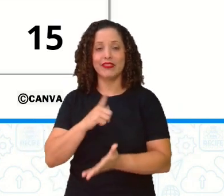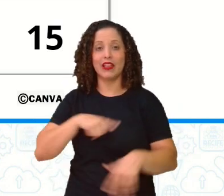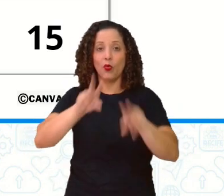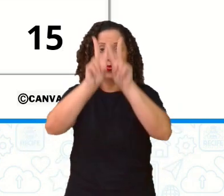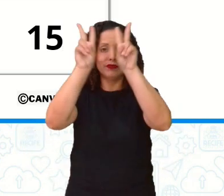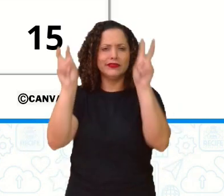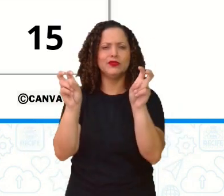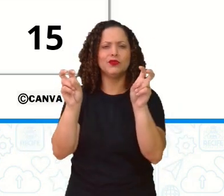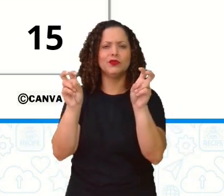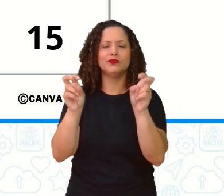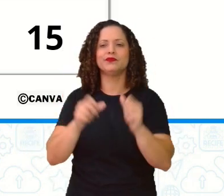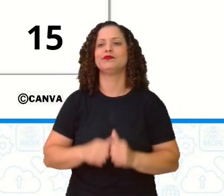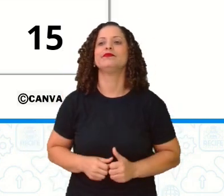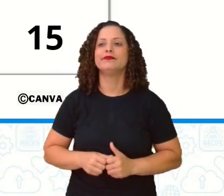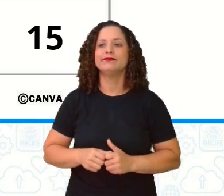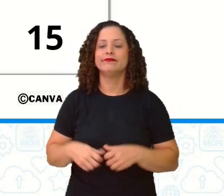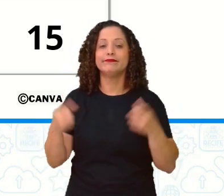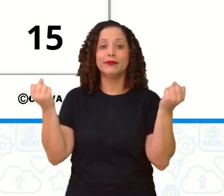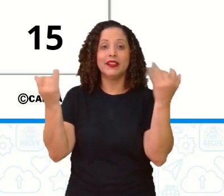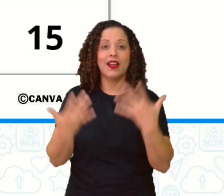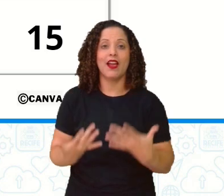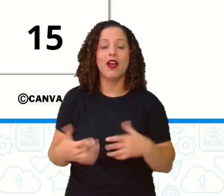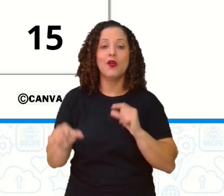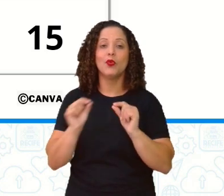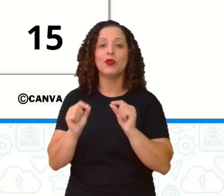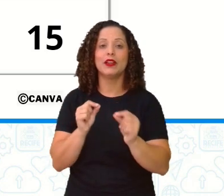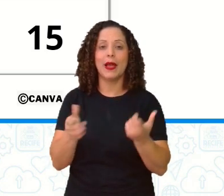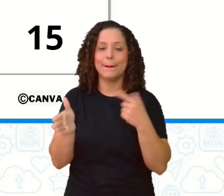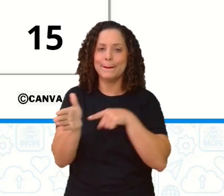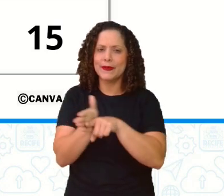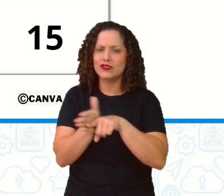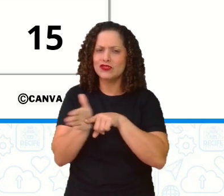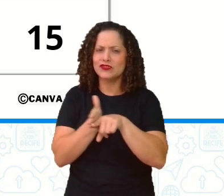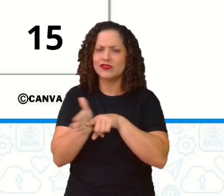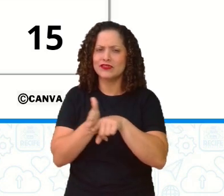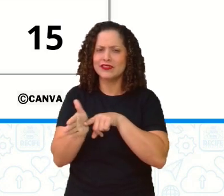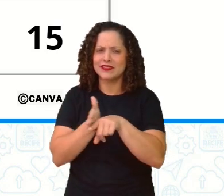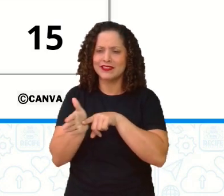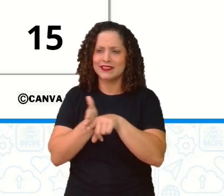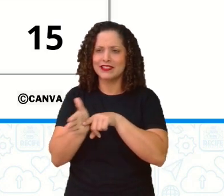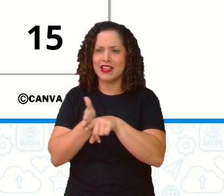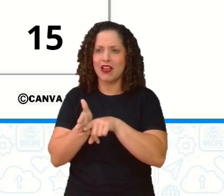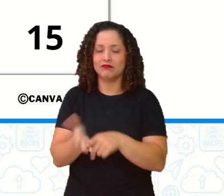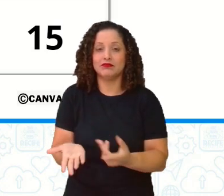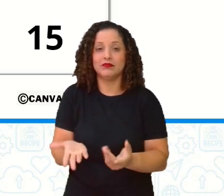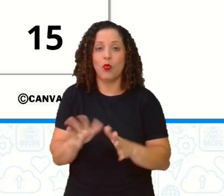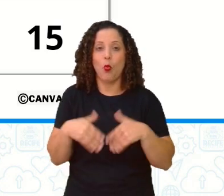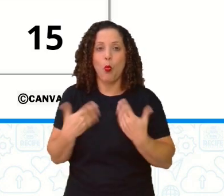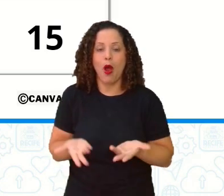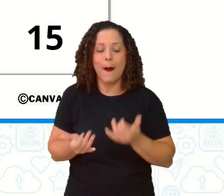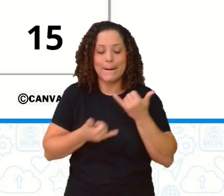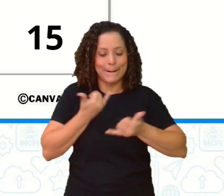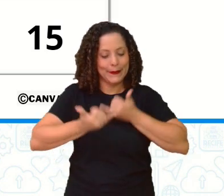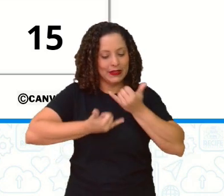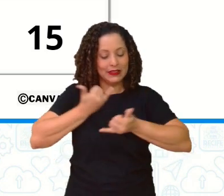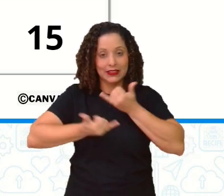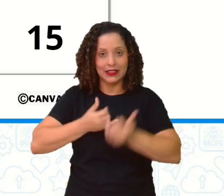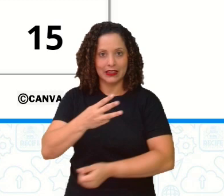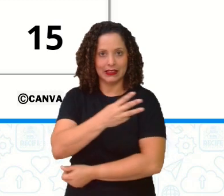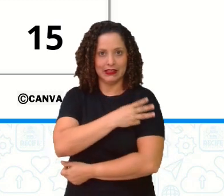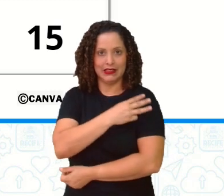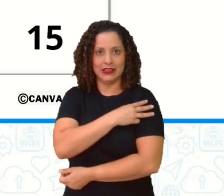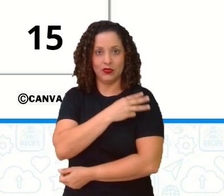vai estar falando, né, a respeito da pesquisa. Então, preferência de brinquedo das crianças do 3º ano é